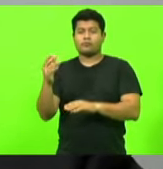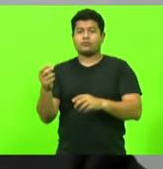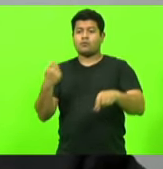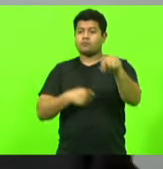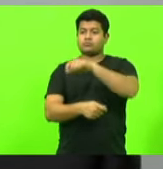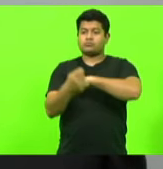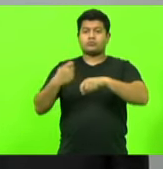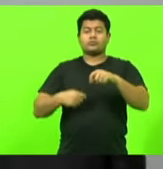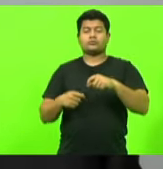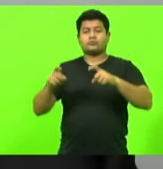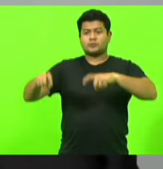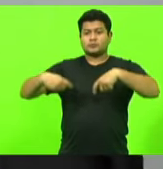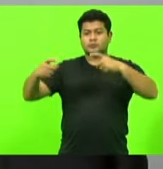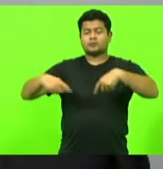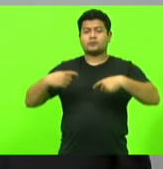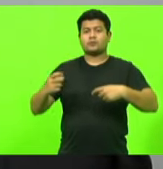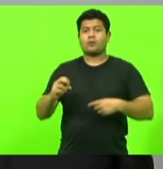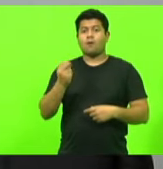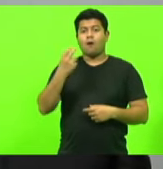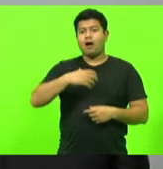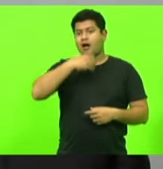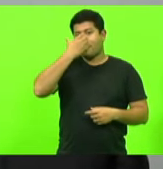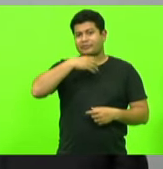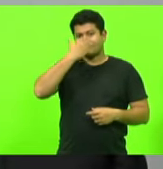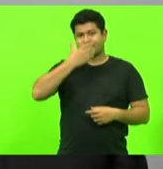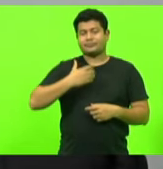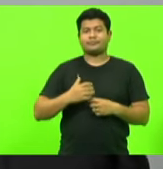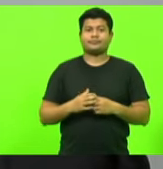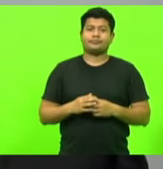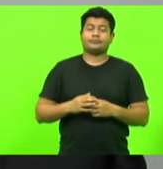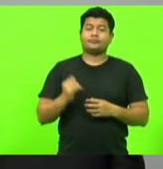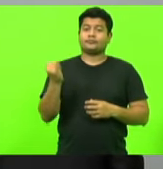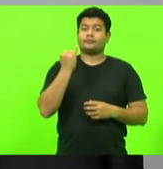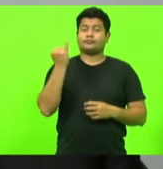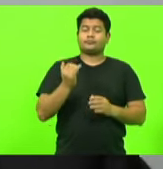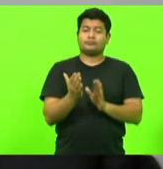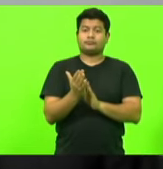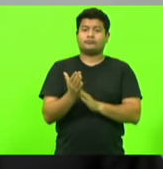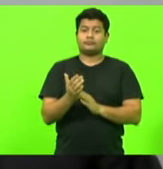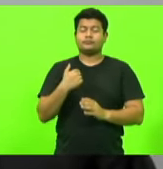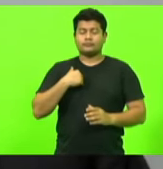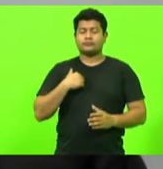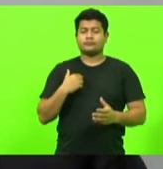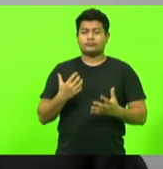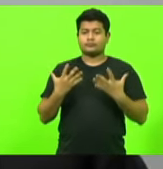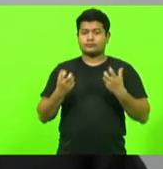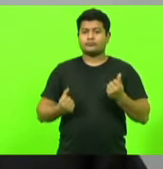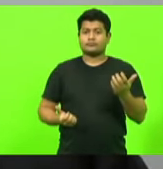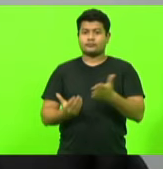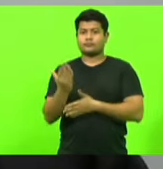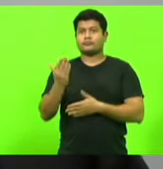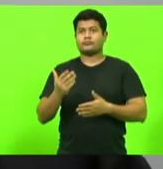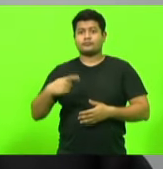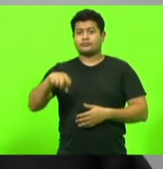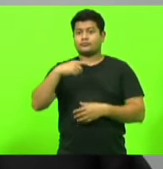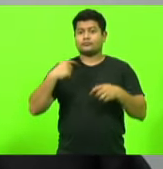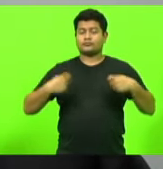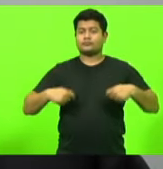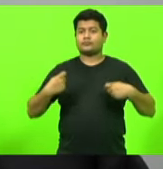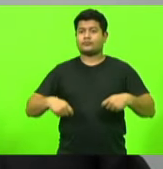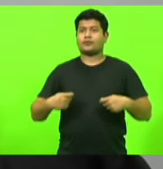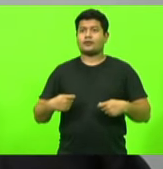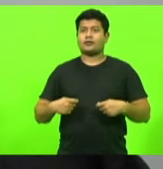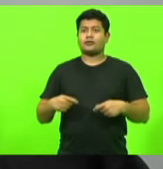agronegócio ou também das maçãs. Então, é importante, sim, estar de parabéns, ter um voto de louvor. Agora, nós precisamos esse